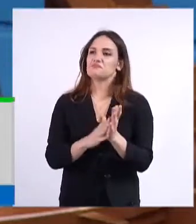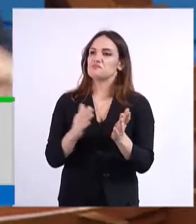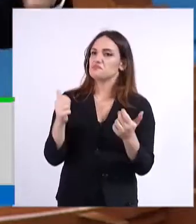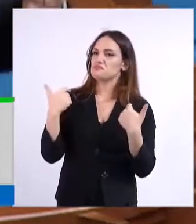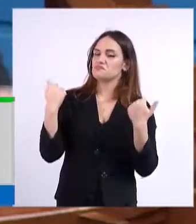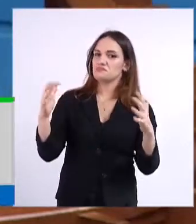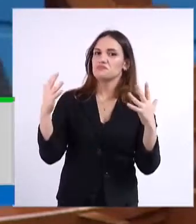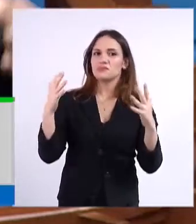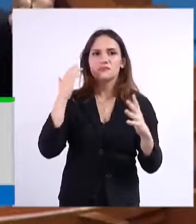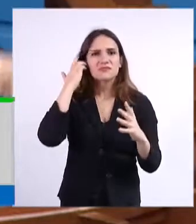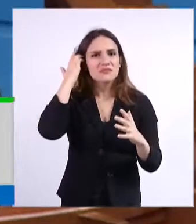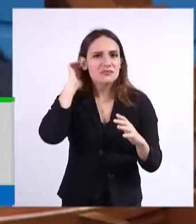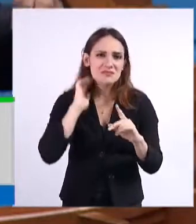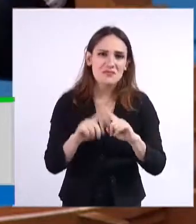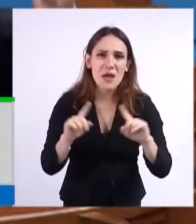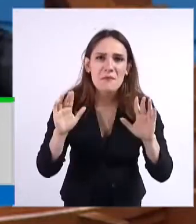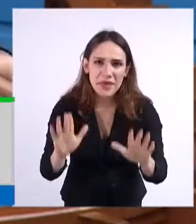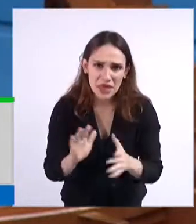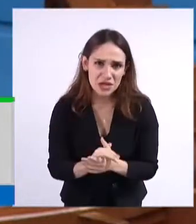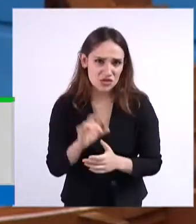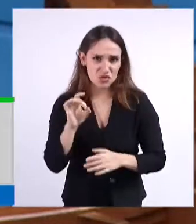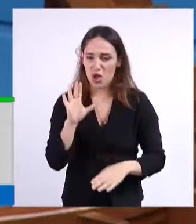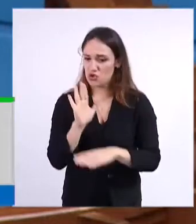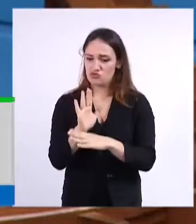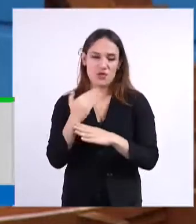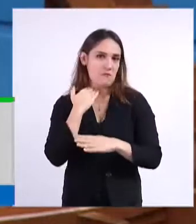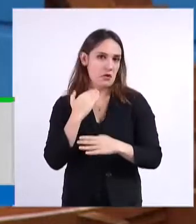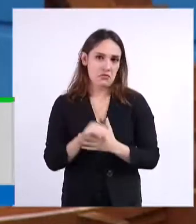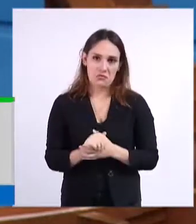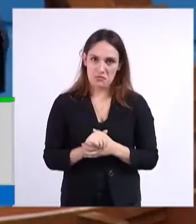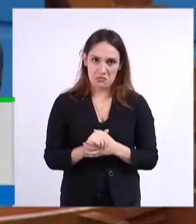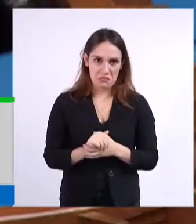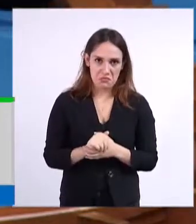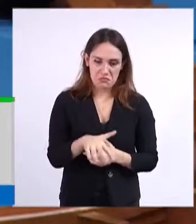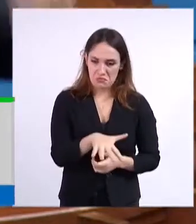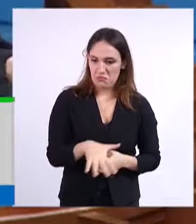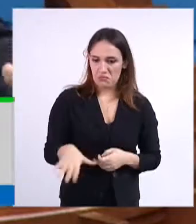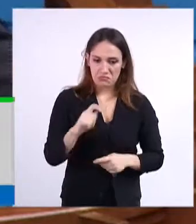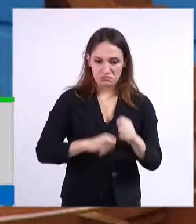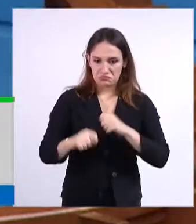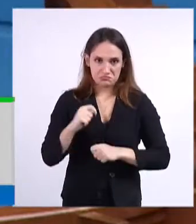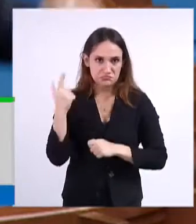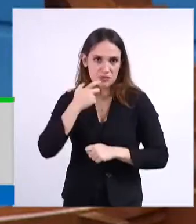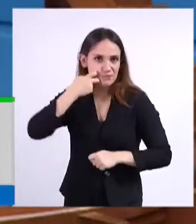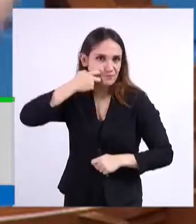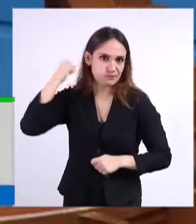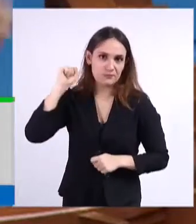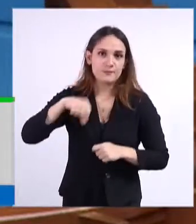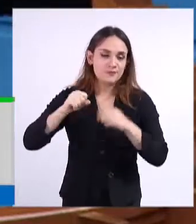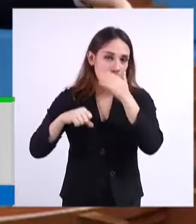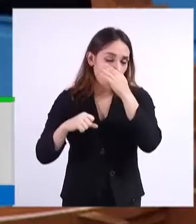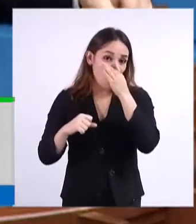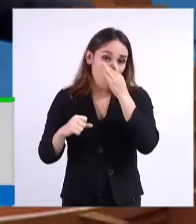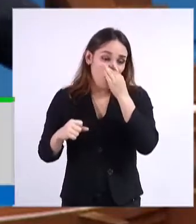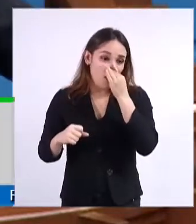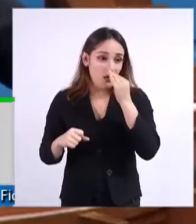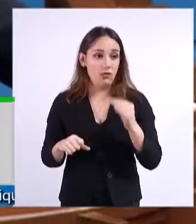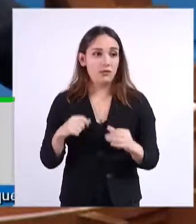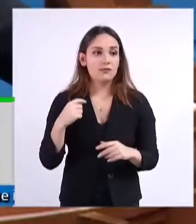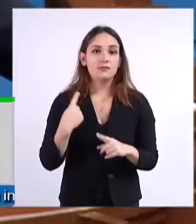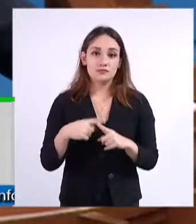Previdência só interessa ao setor financeiro, que vai lucrar muito com as